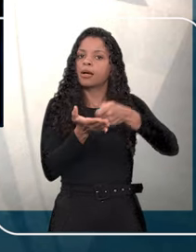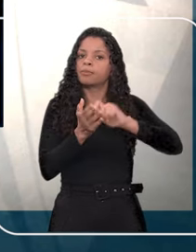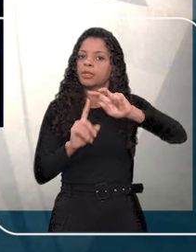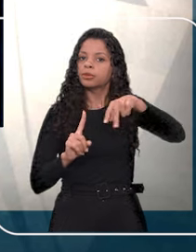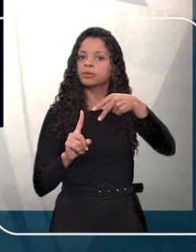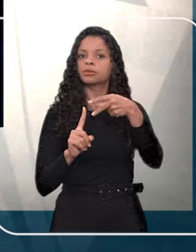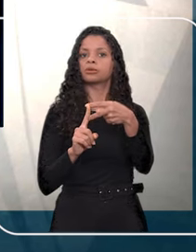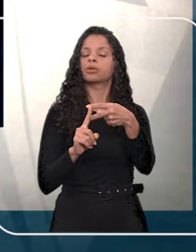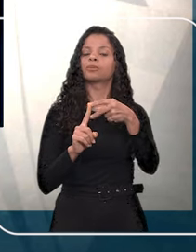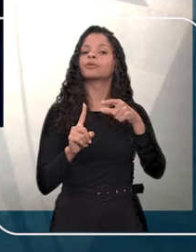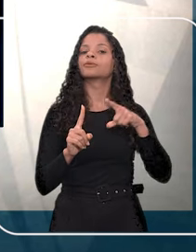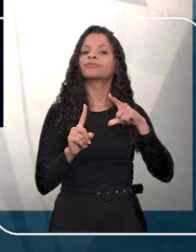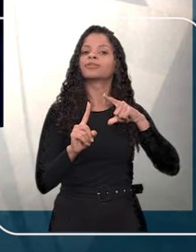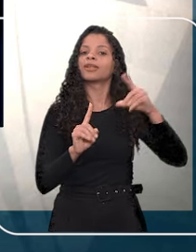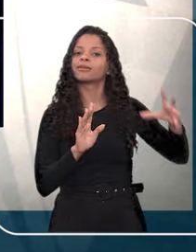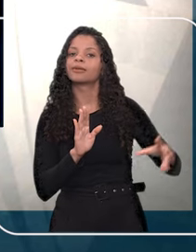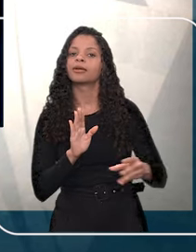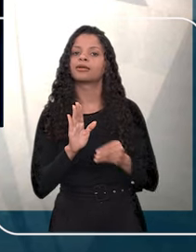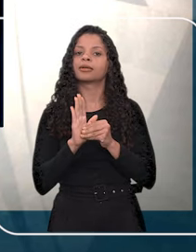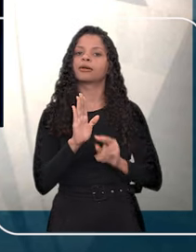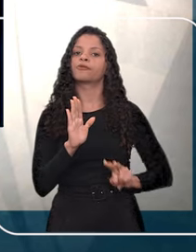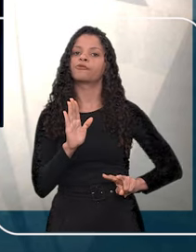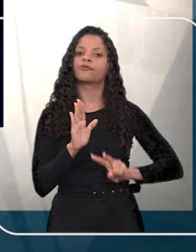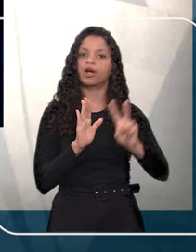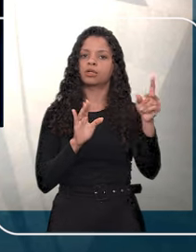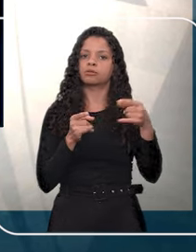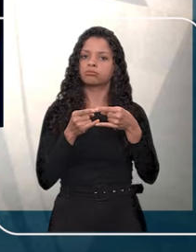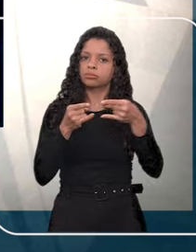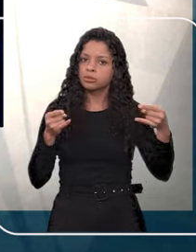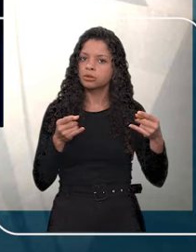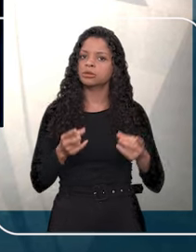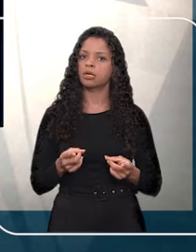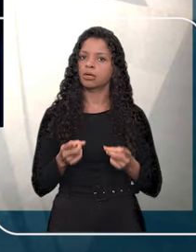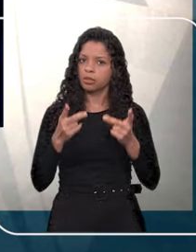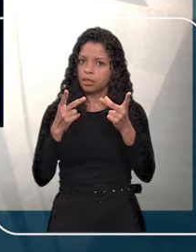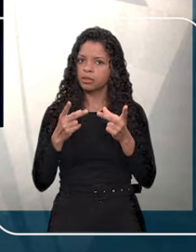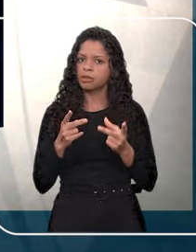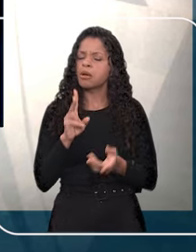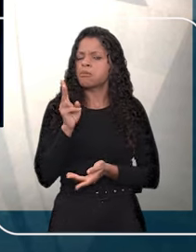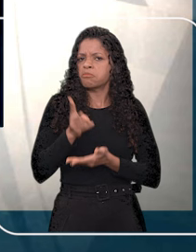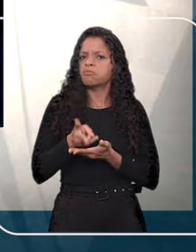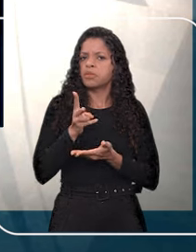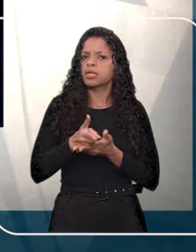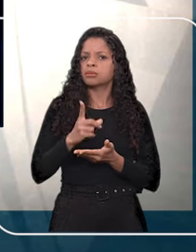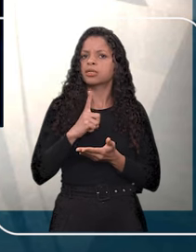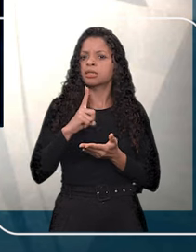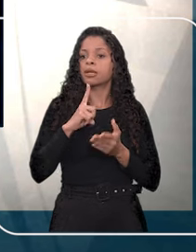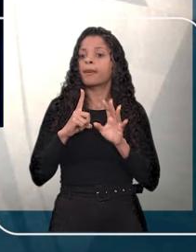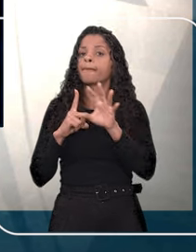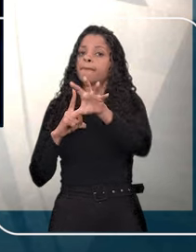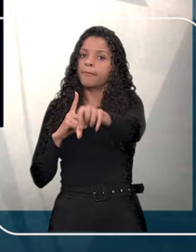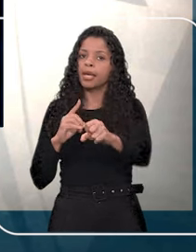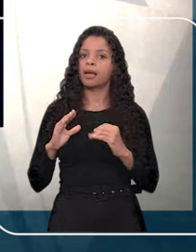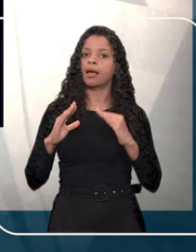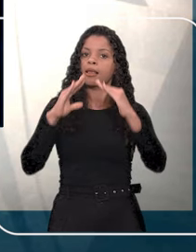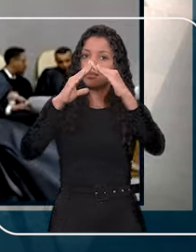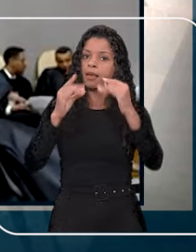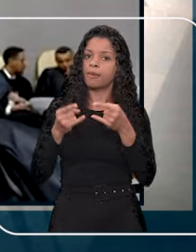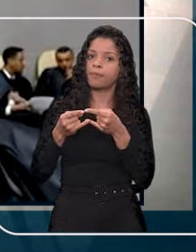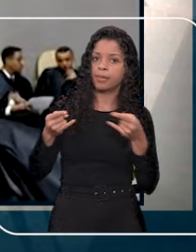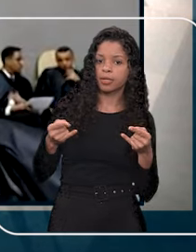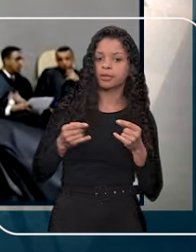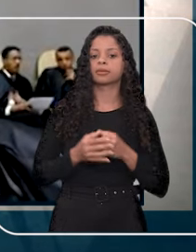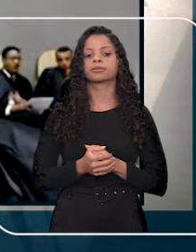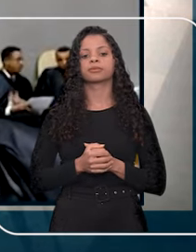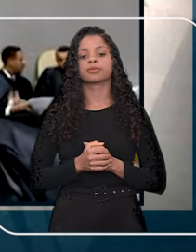adicional e que estaria agregando este valor ao dos ingressos mesmo que fossem adquiridos nas bilheterias